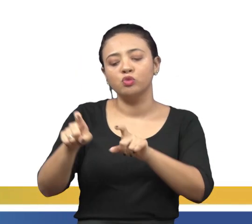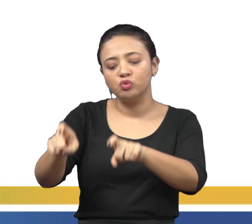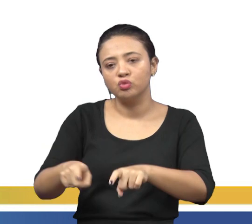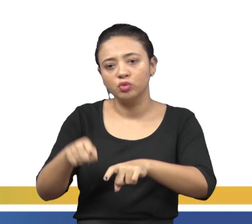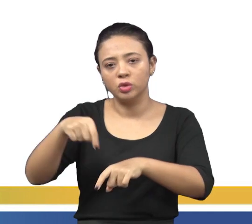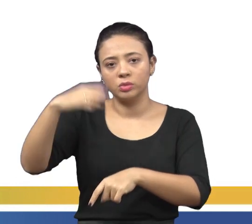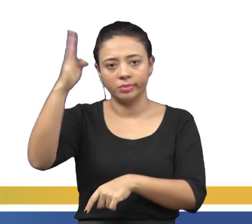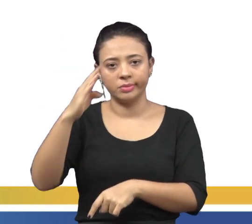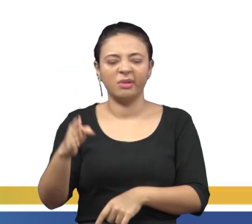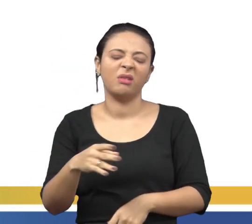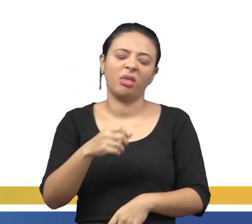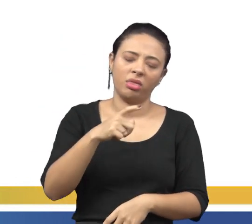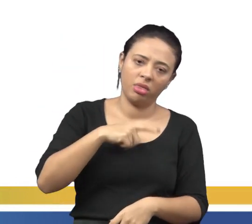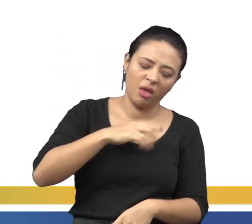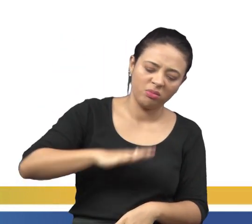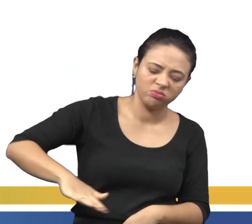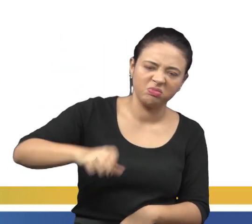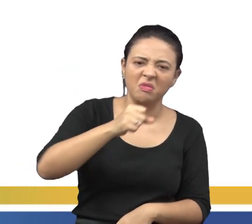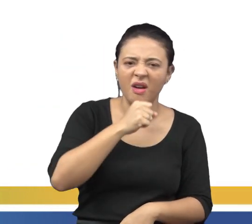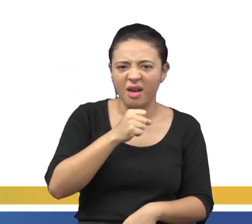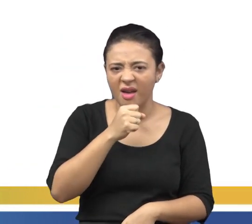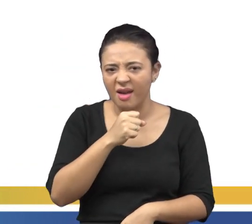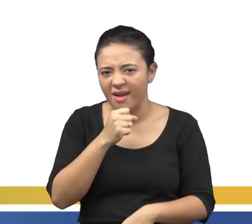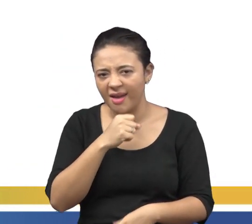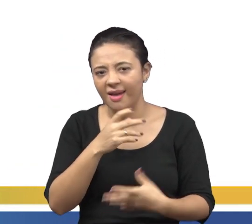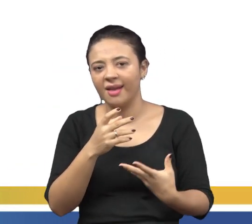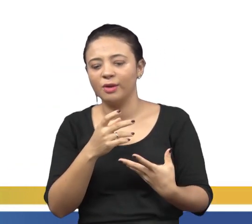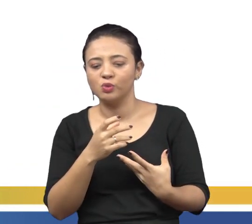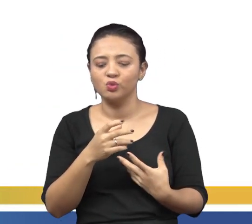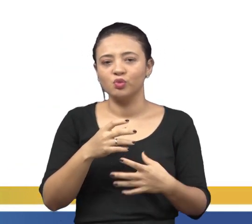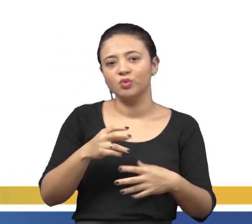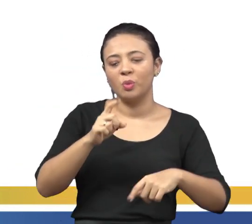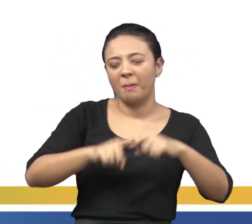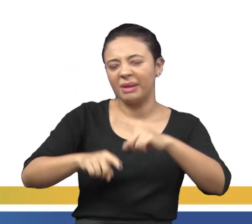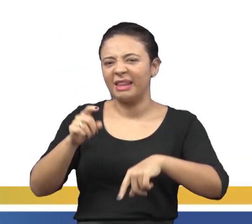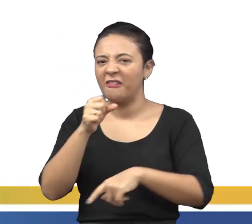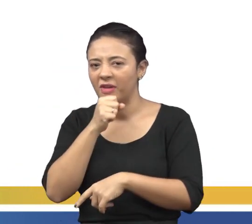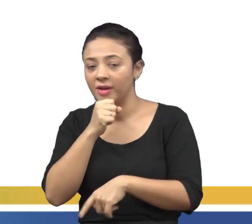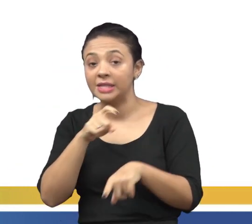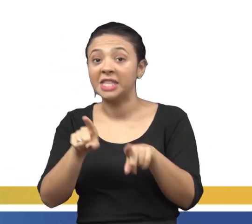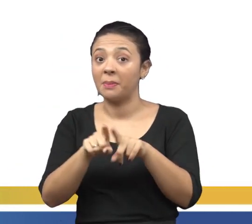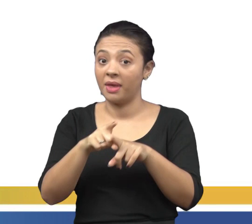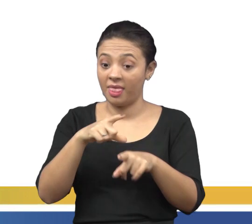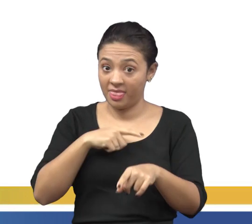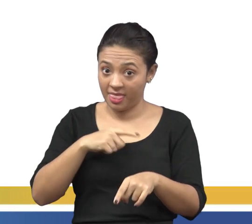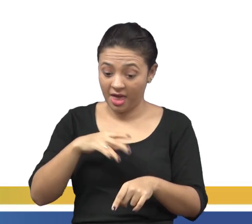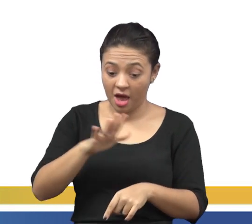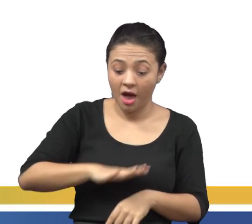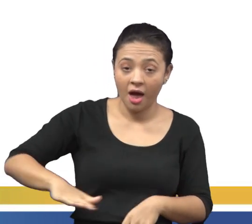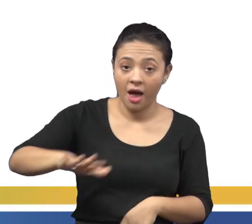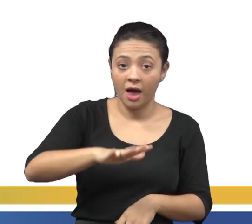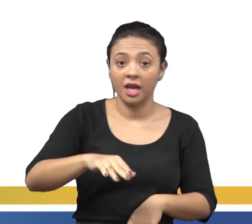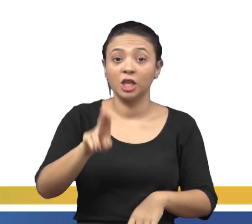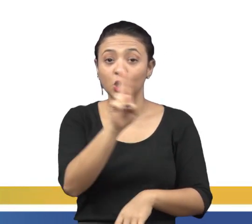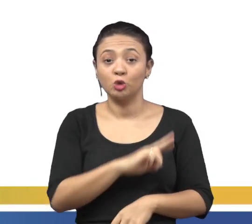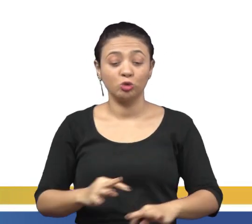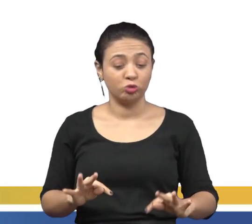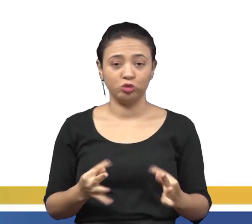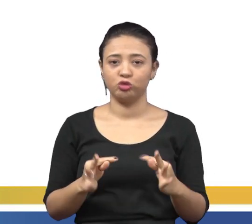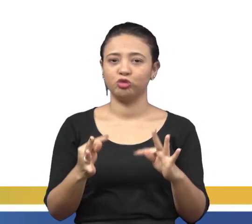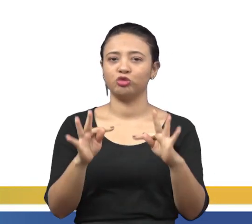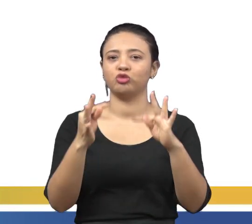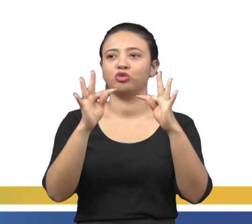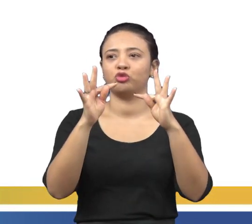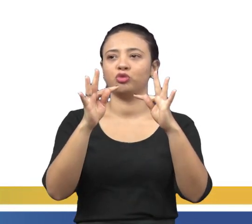atrasados, tá? Chamados de tradicionais. Nós temos também setores modernos, como eu tinha falado no slide anterior, da modernização